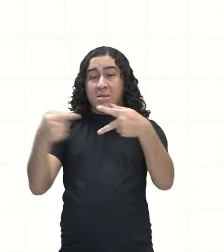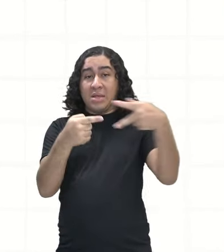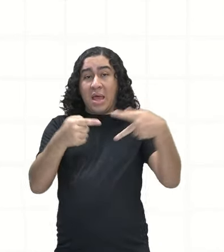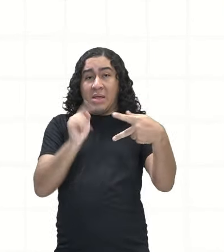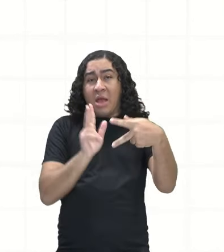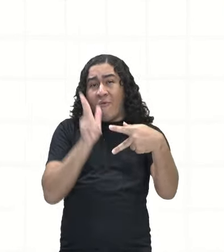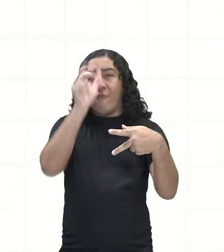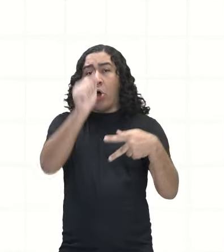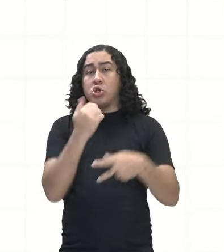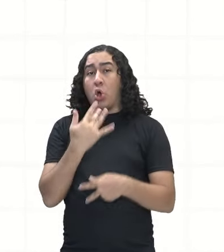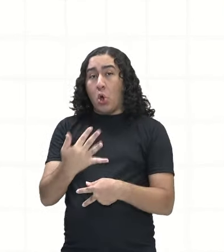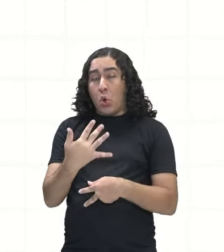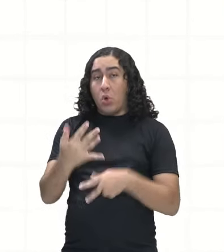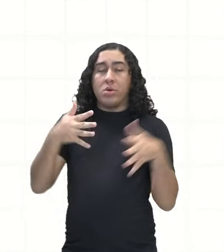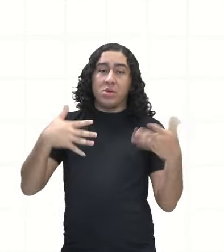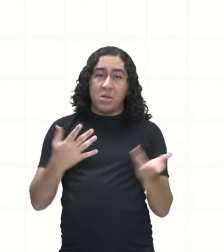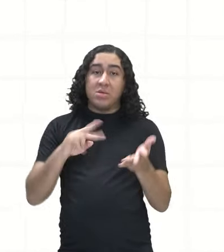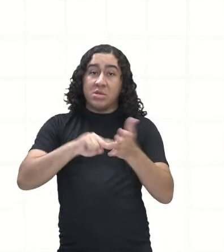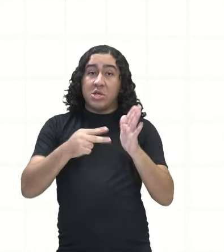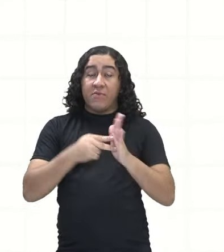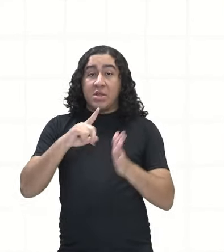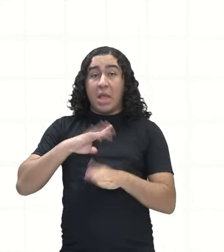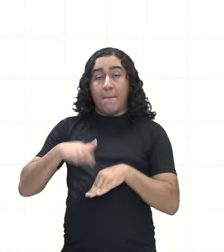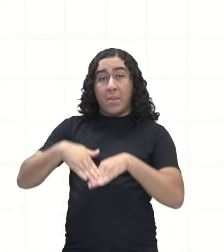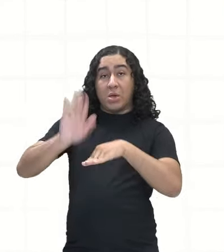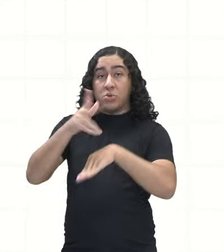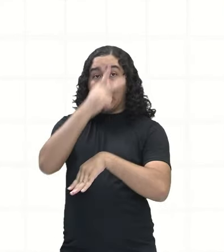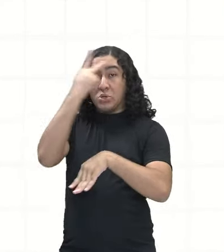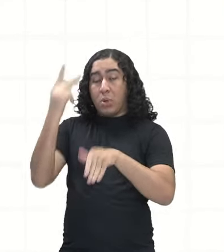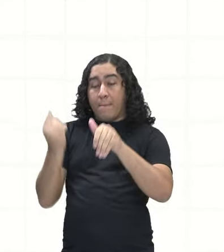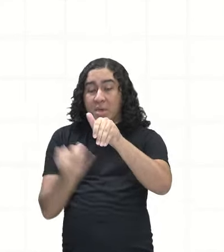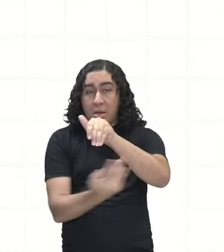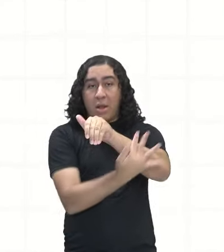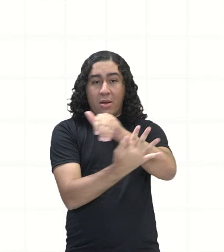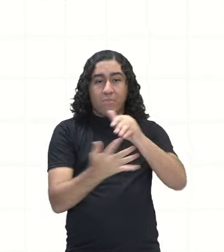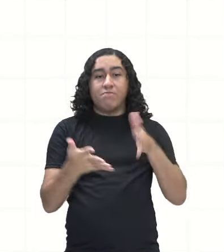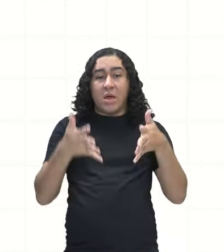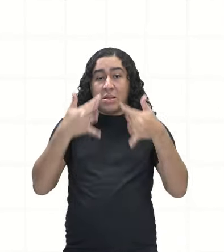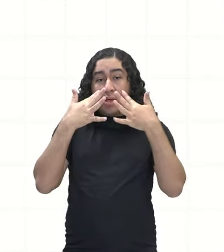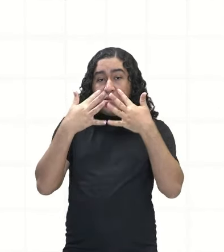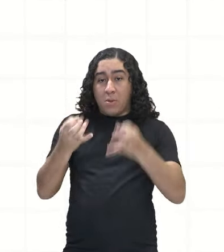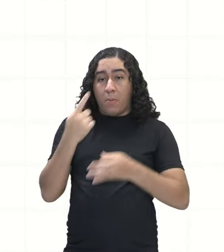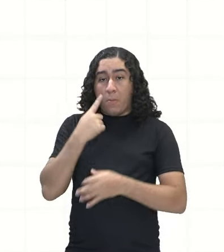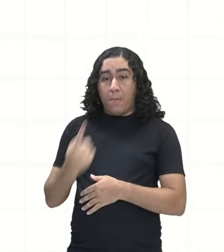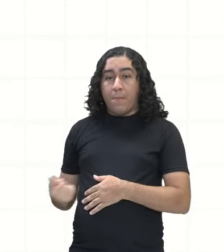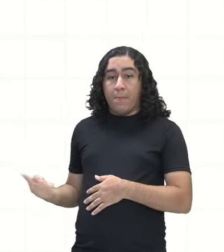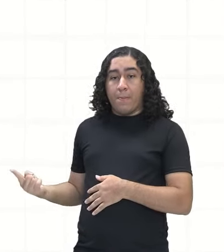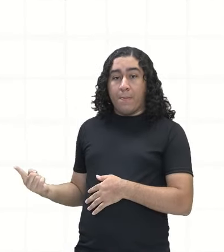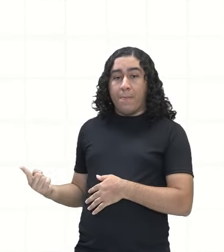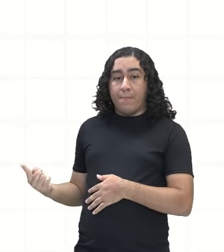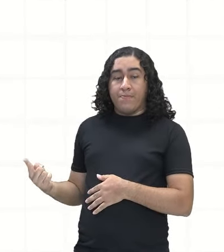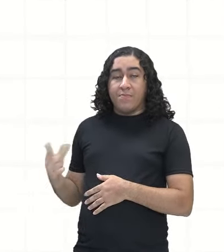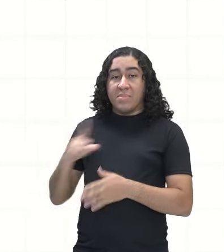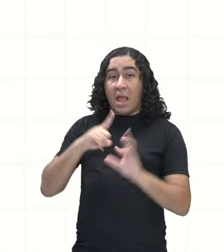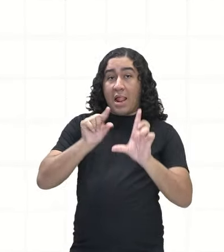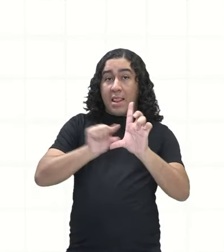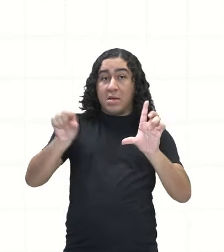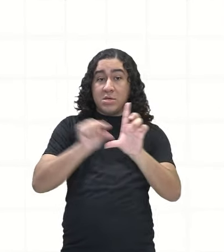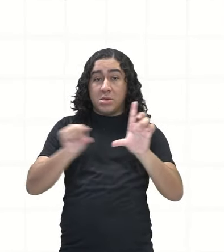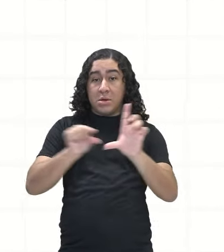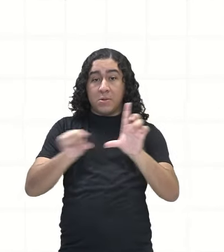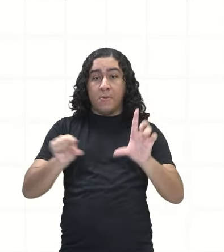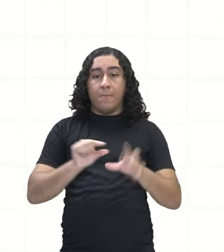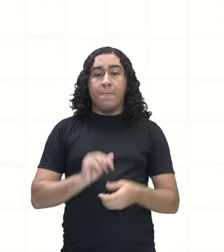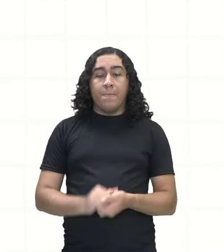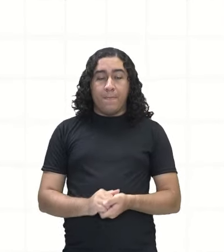quantitativo de pessoas que migraram conforme vocês podem observar aqui na legenda do nosso mapin Tá bom então o que a gente observa que boa parte